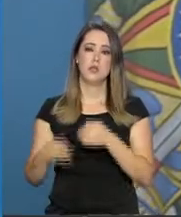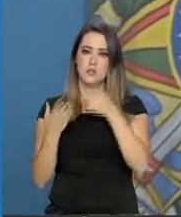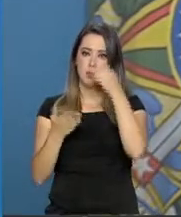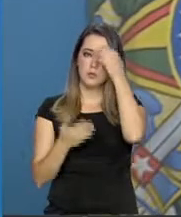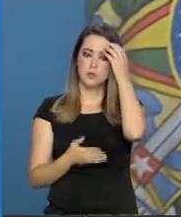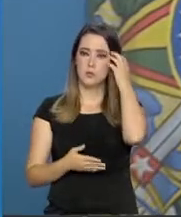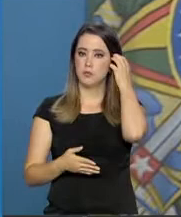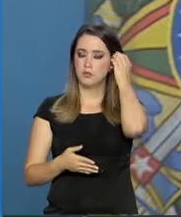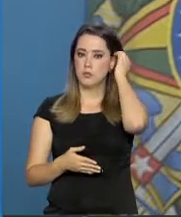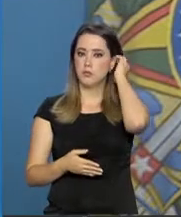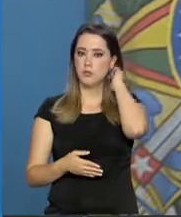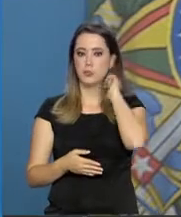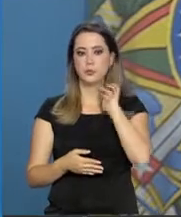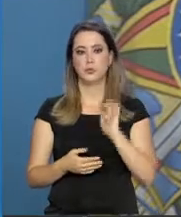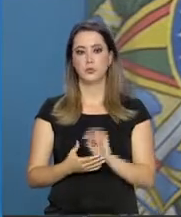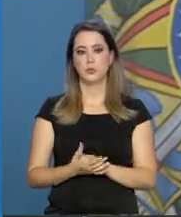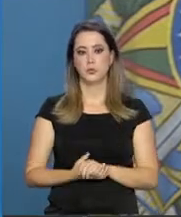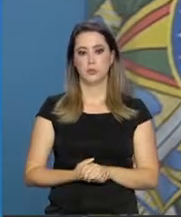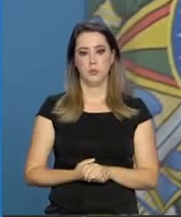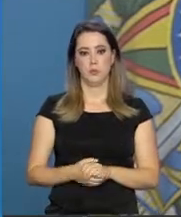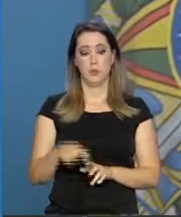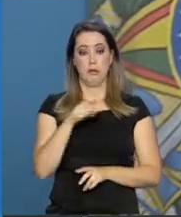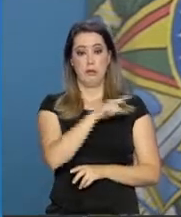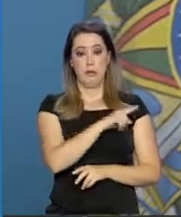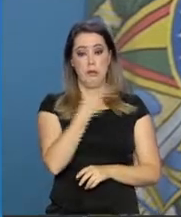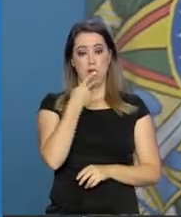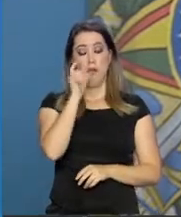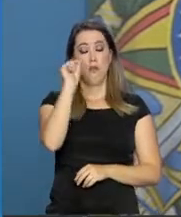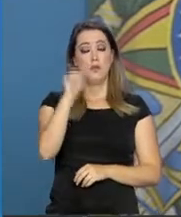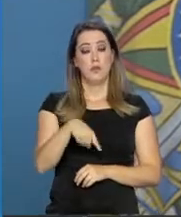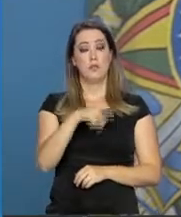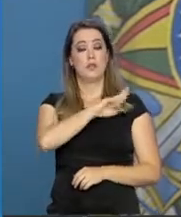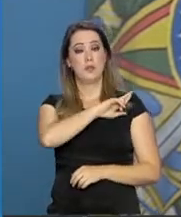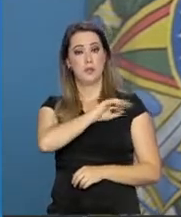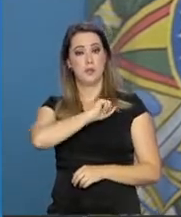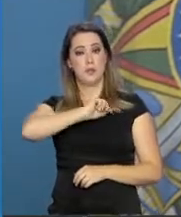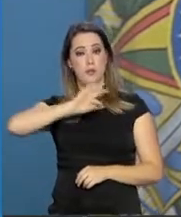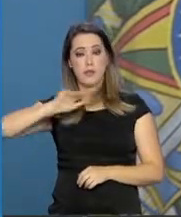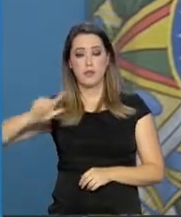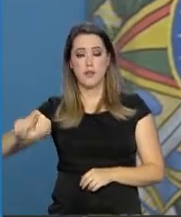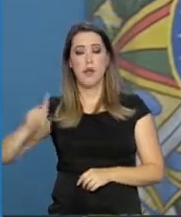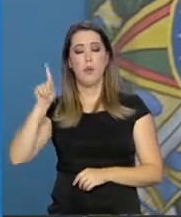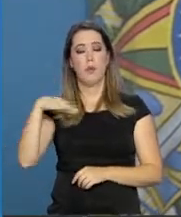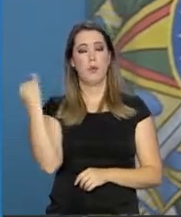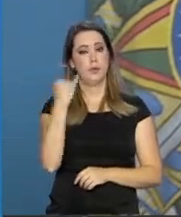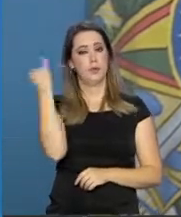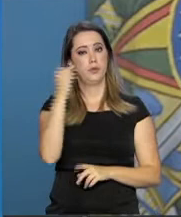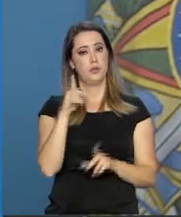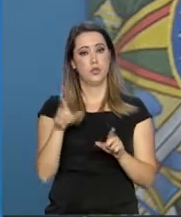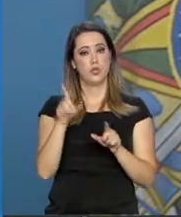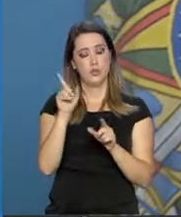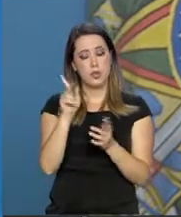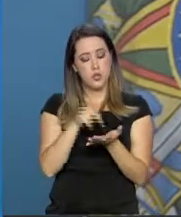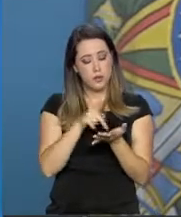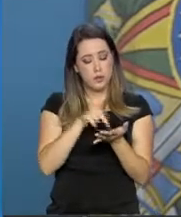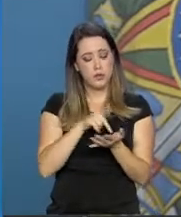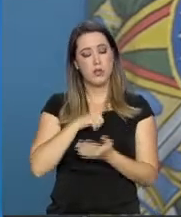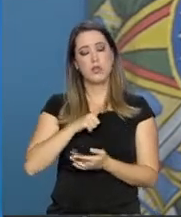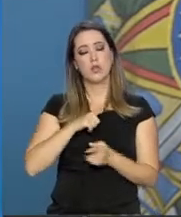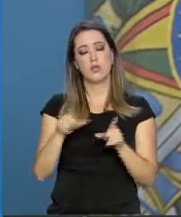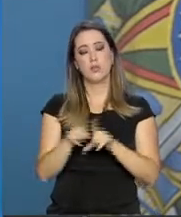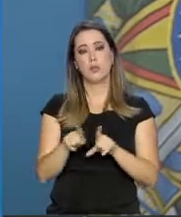decisiva para a verdadeira responsabilidade social não vamos ter a ilusão de que você atinge